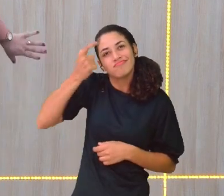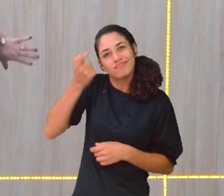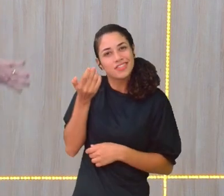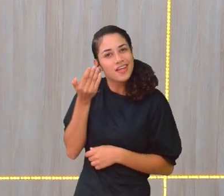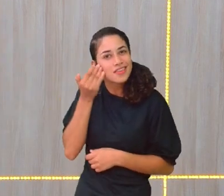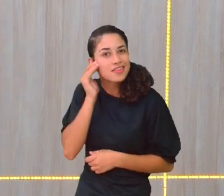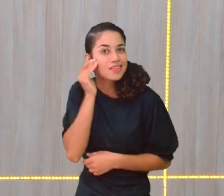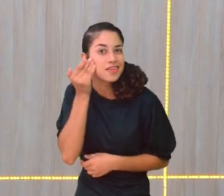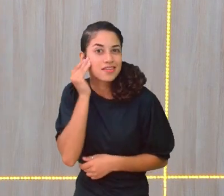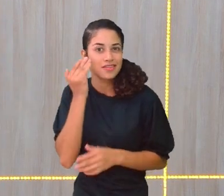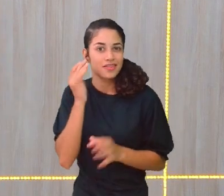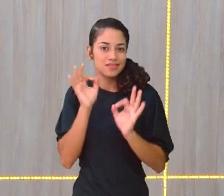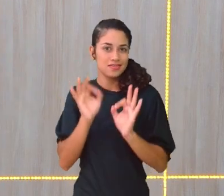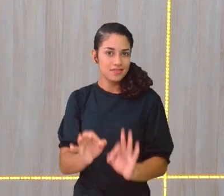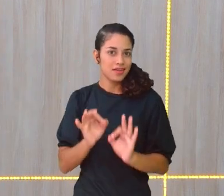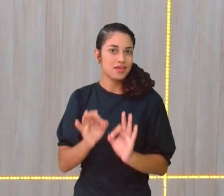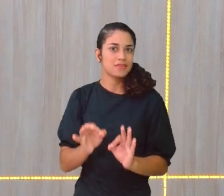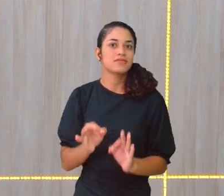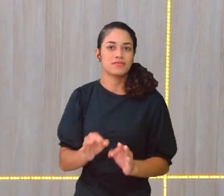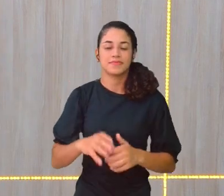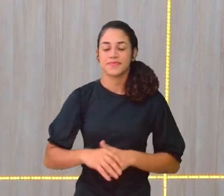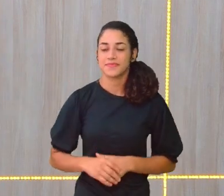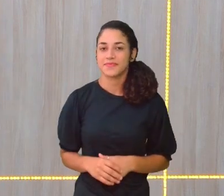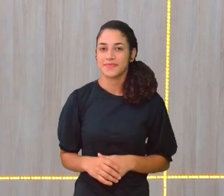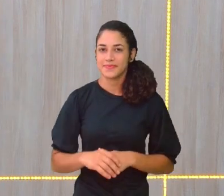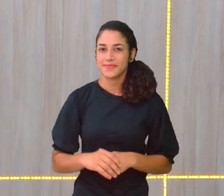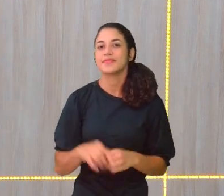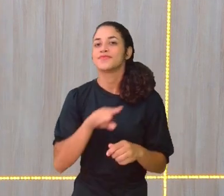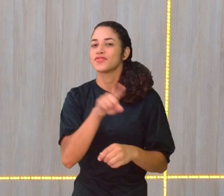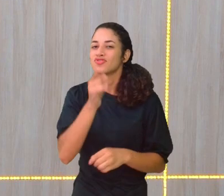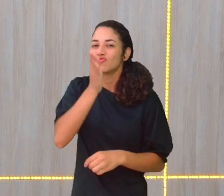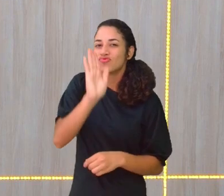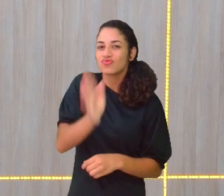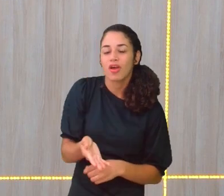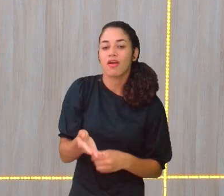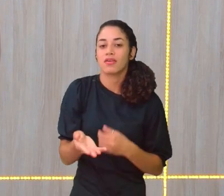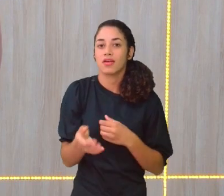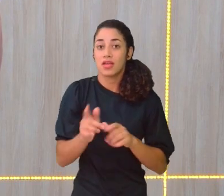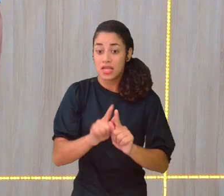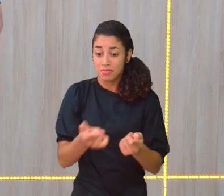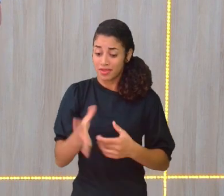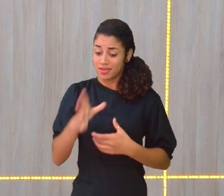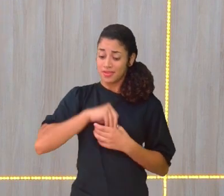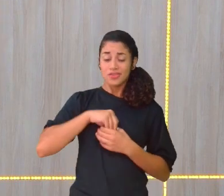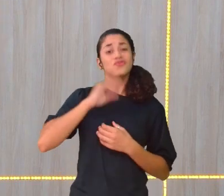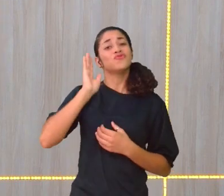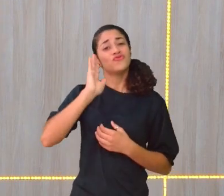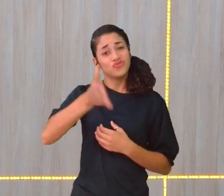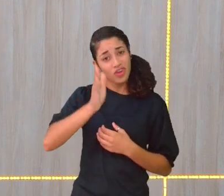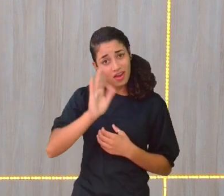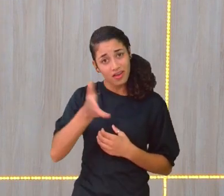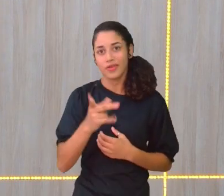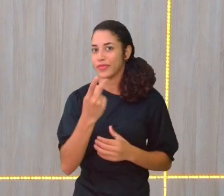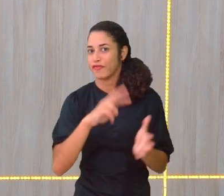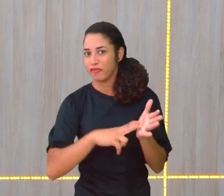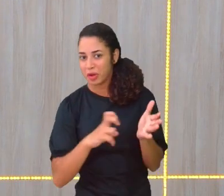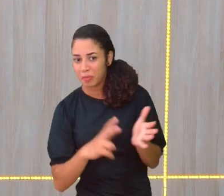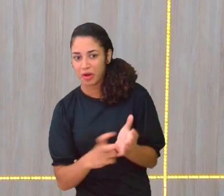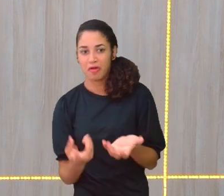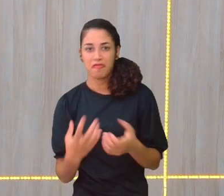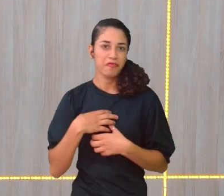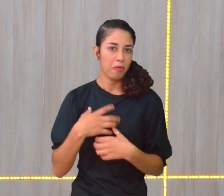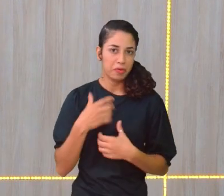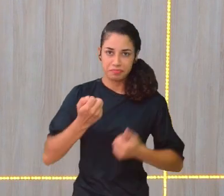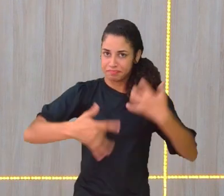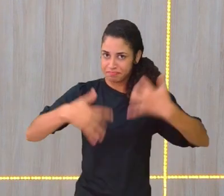uma crença errada sobre a gramática. Então, você já tem gramática aí, tá? No seu vocabulário.